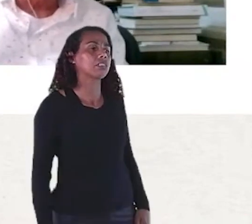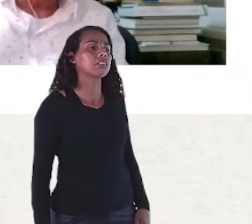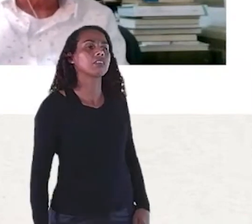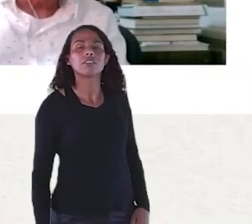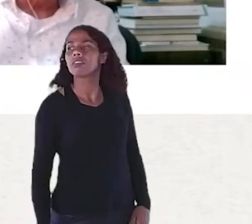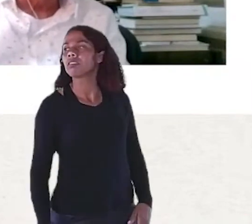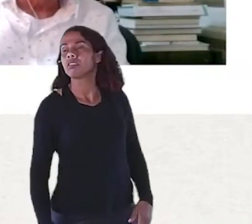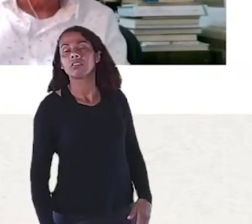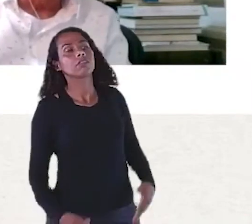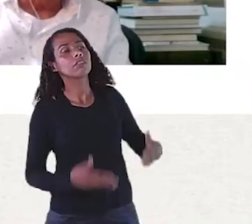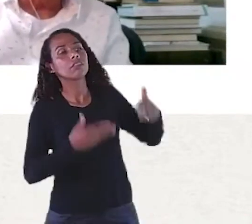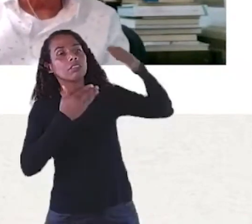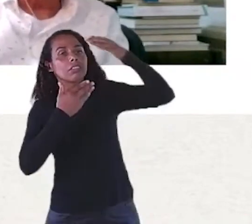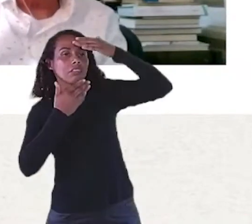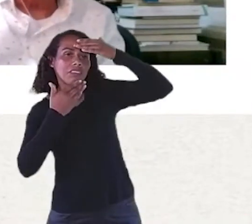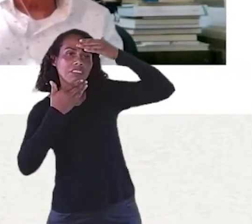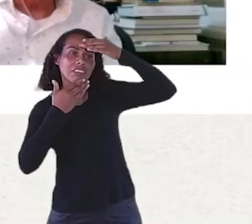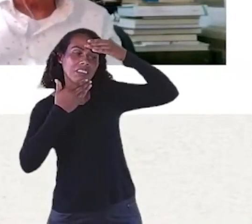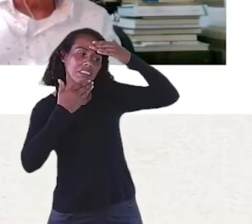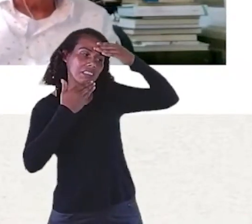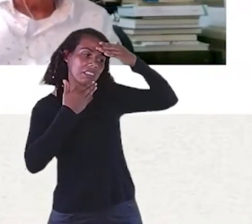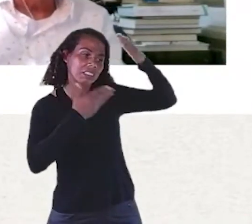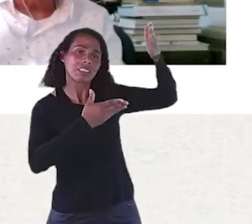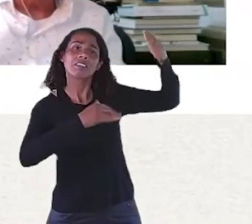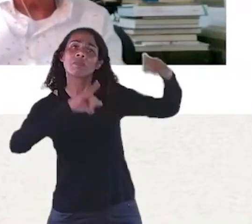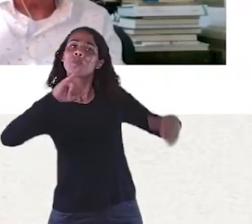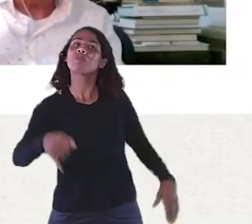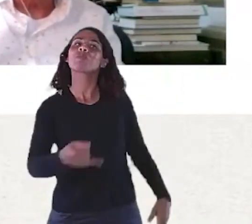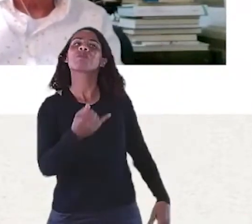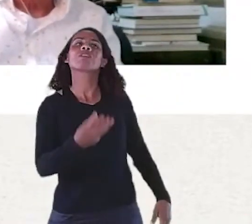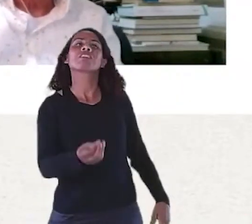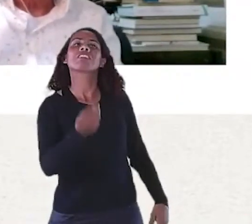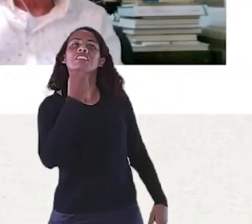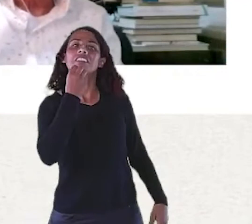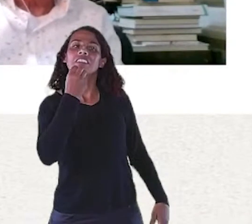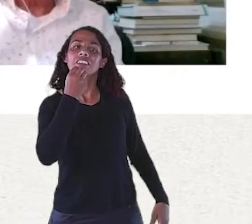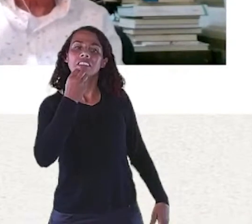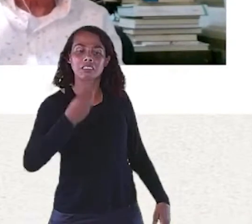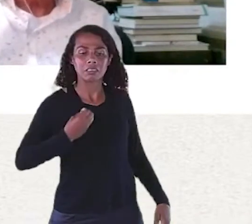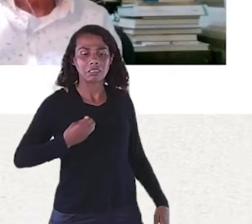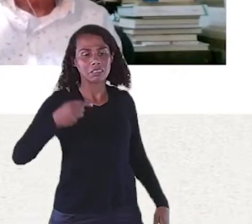Enfim, Afonso, muitíssimo obrigado por essa oportunidade e